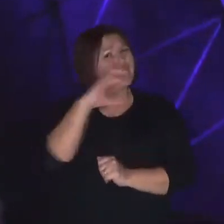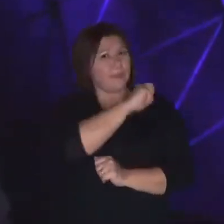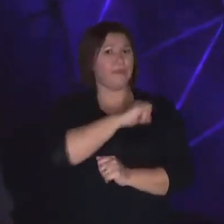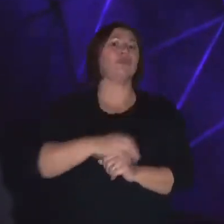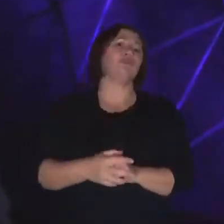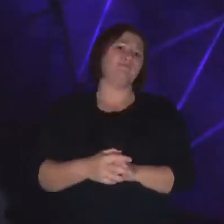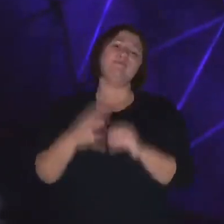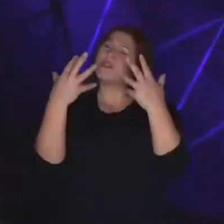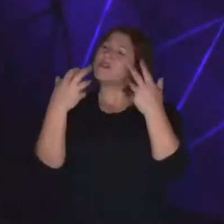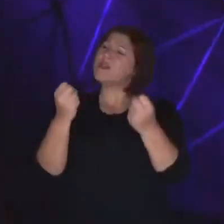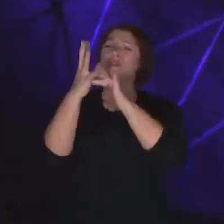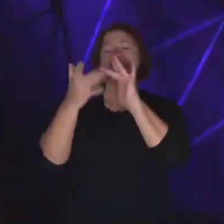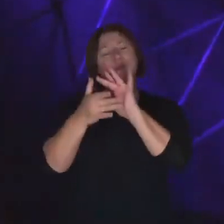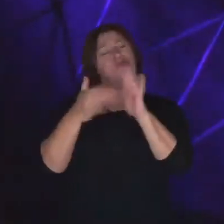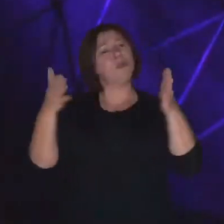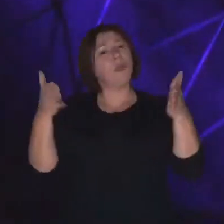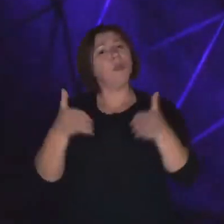Aceite Ele hoje.